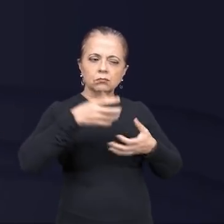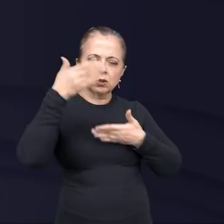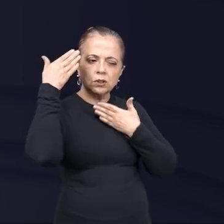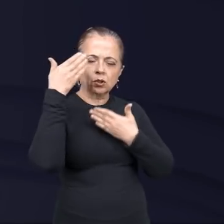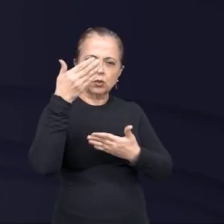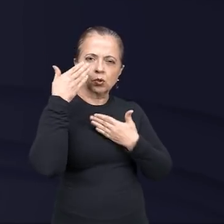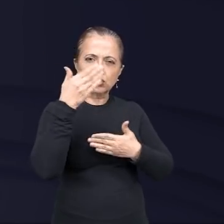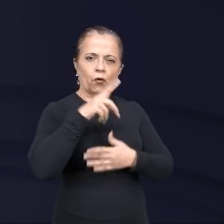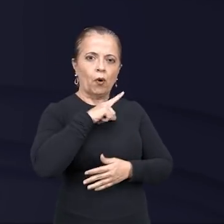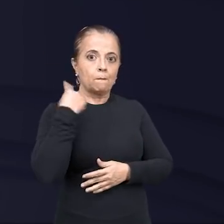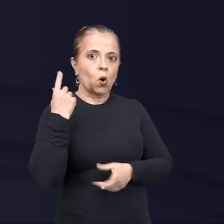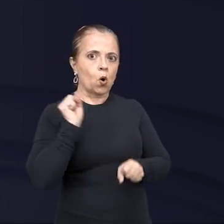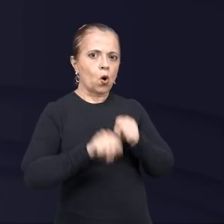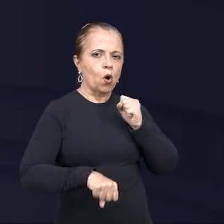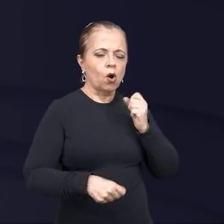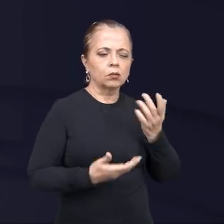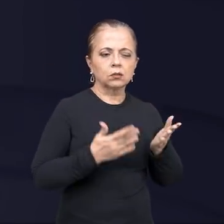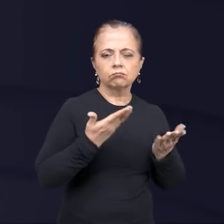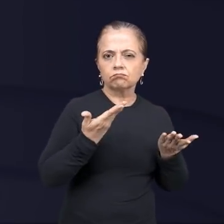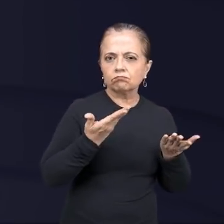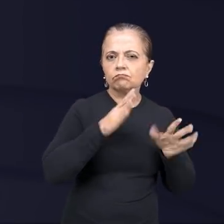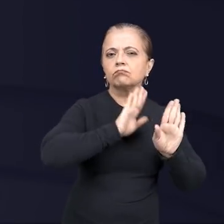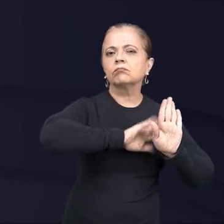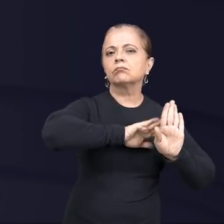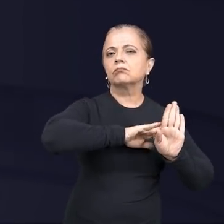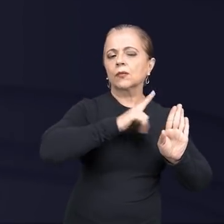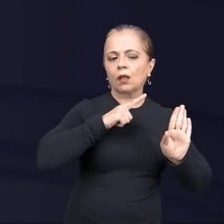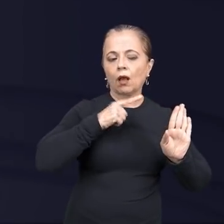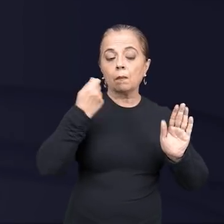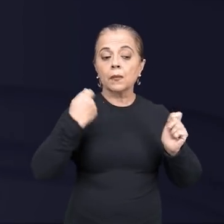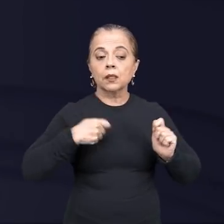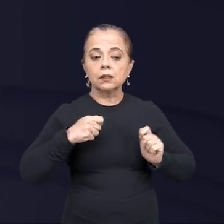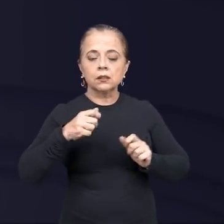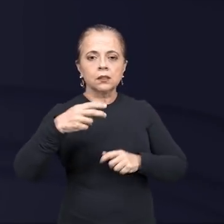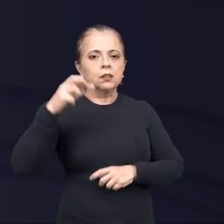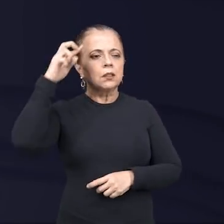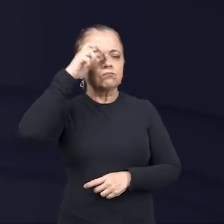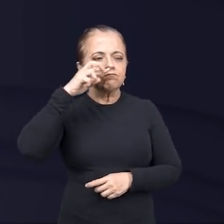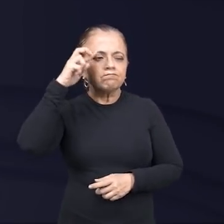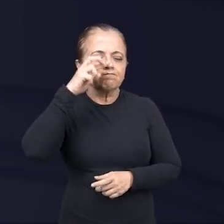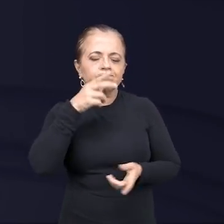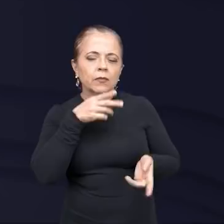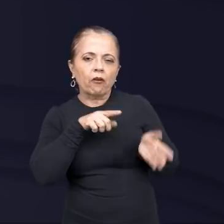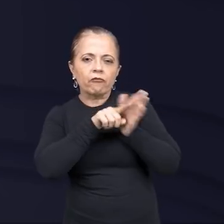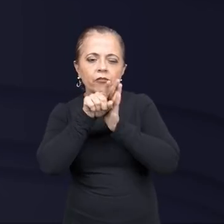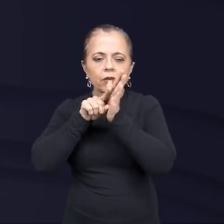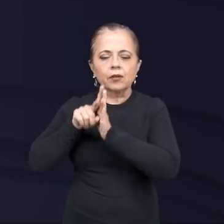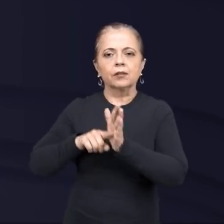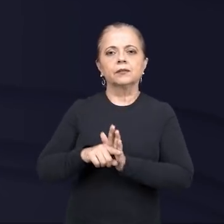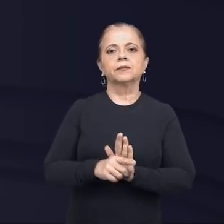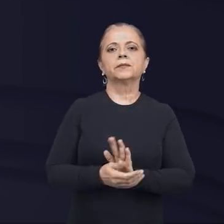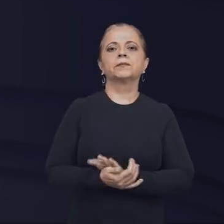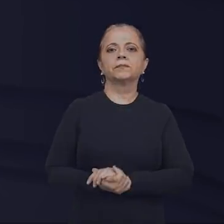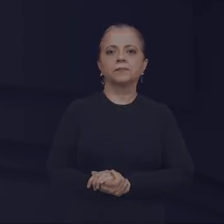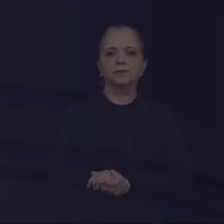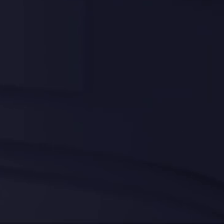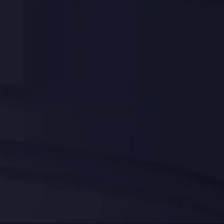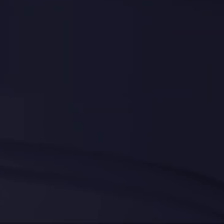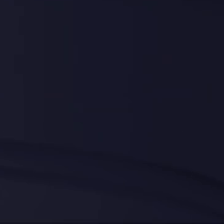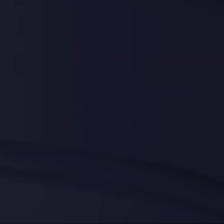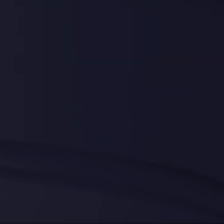ou uma morte suspeita, que você não possa fazer uma verificação de óbito. Então isso chamou bastante atenção na investigação.